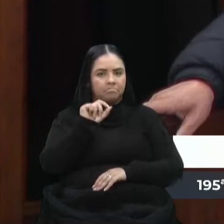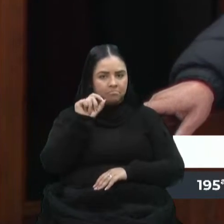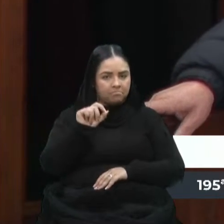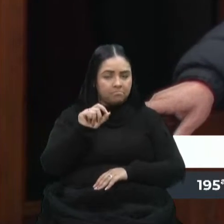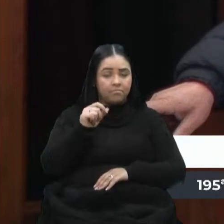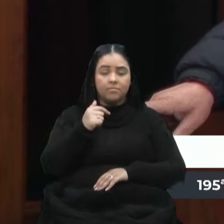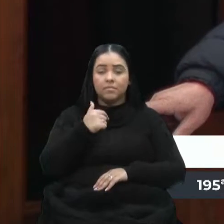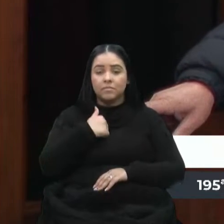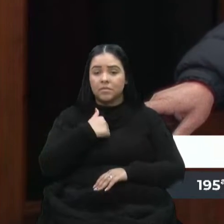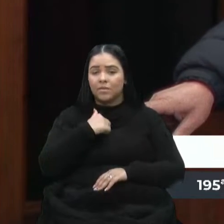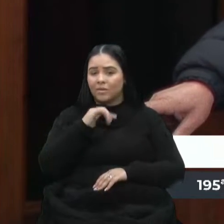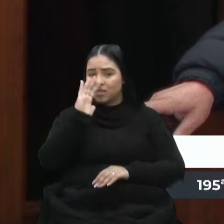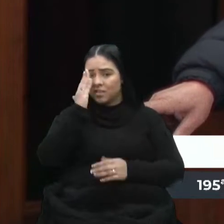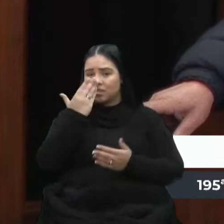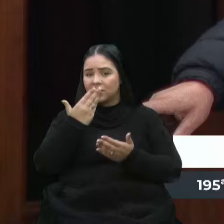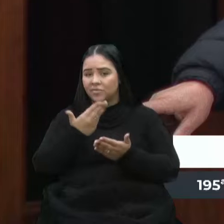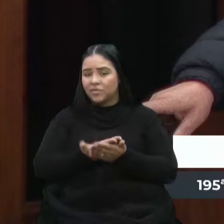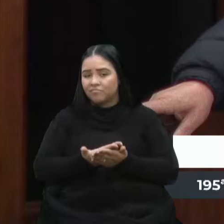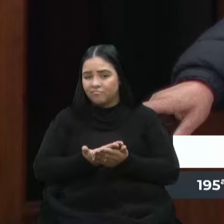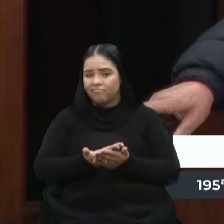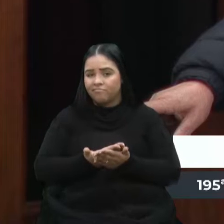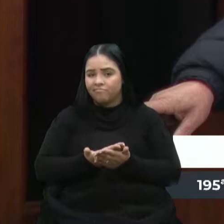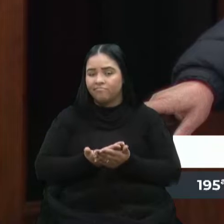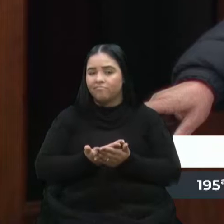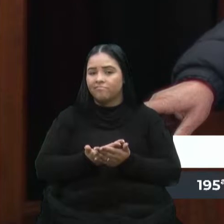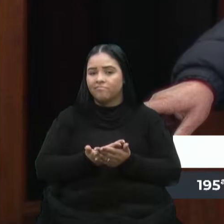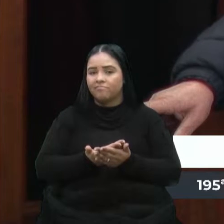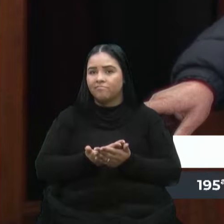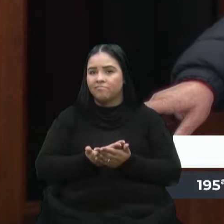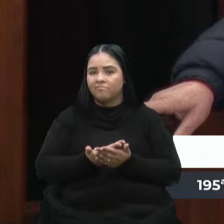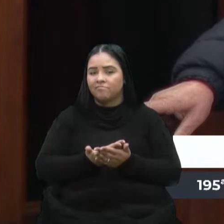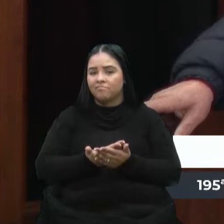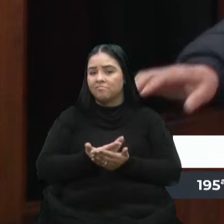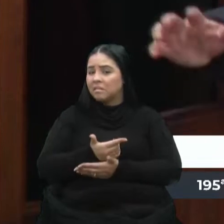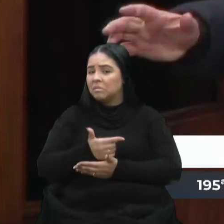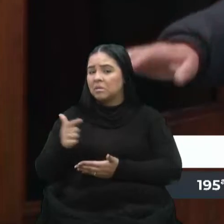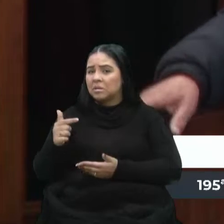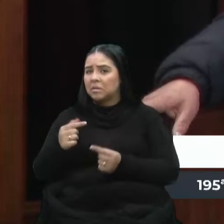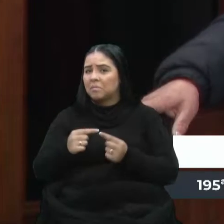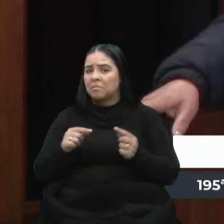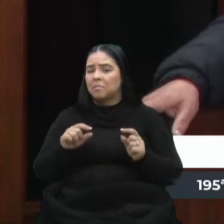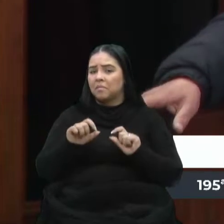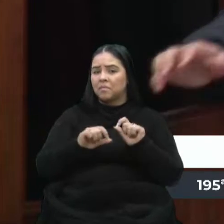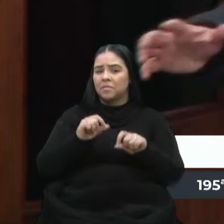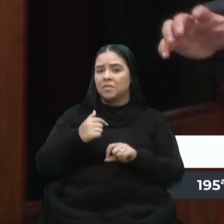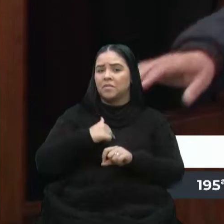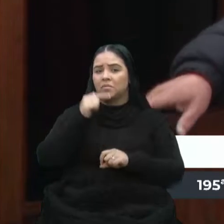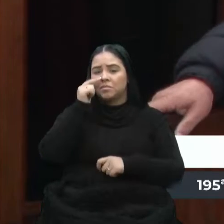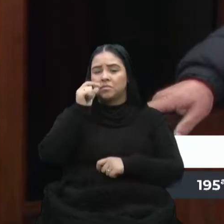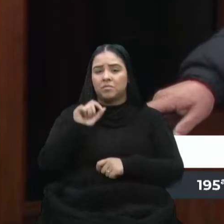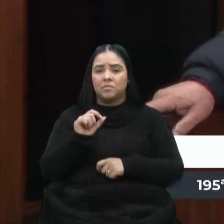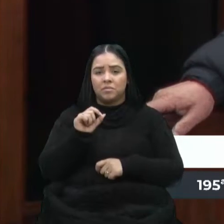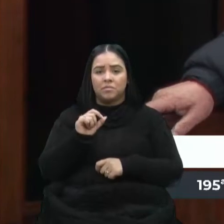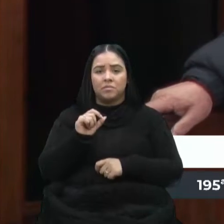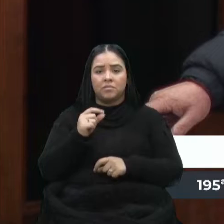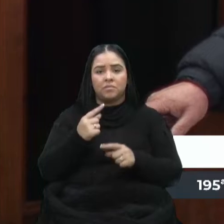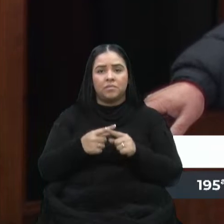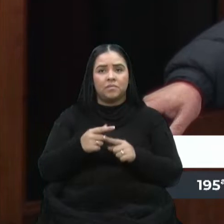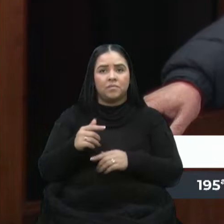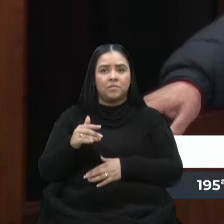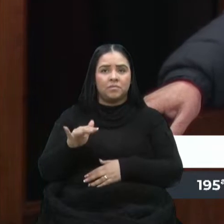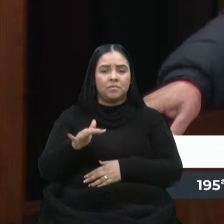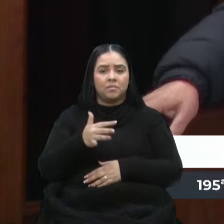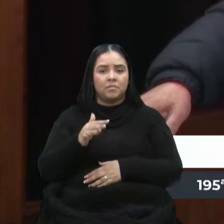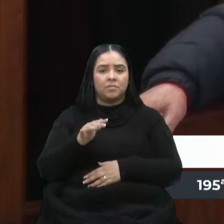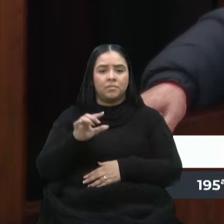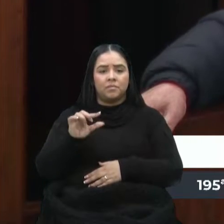eu apostava que não tinha. Isso foi que consegui, talvez porque pouco entender,